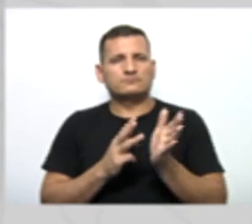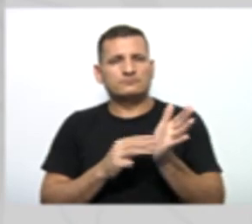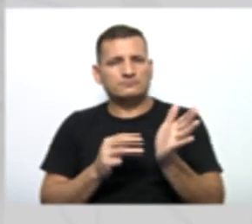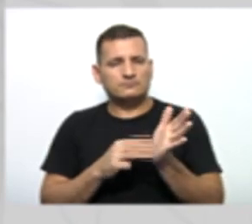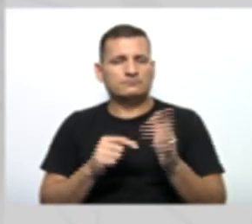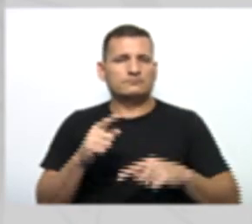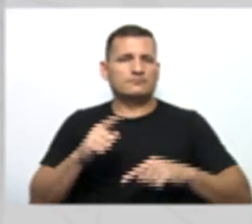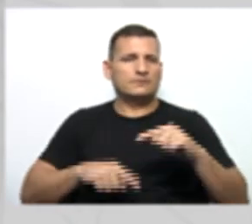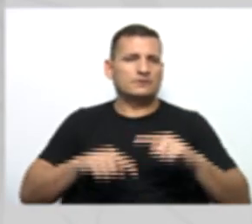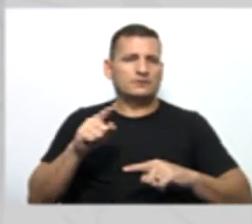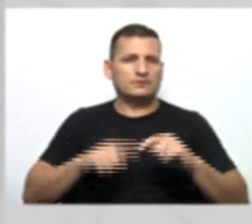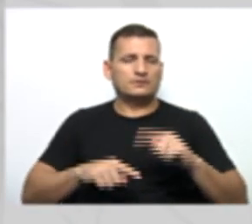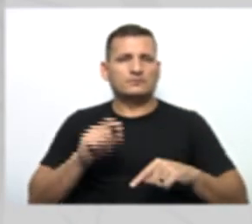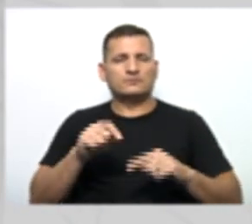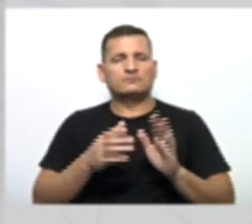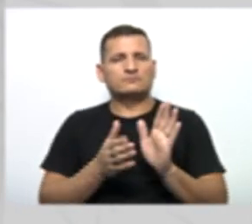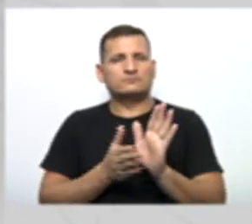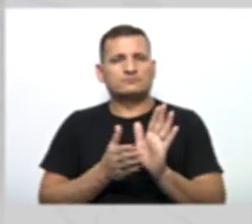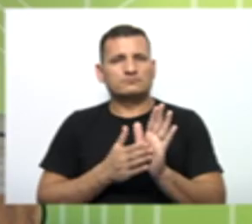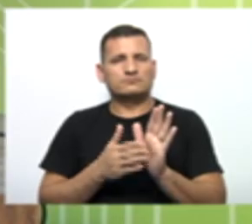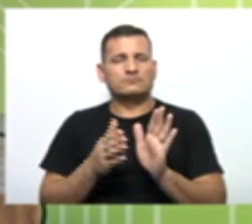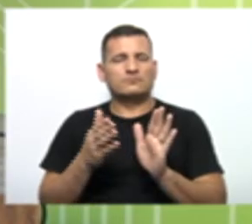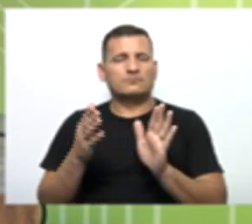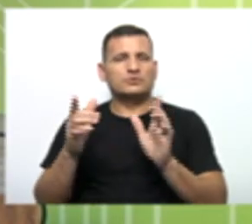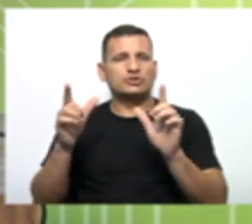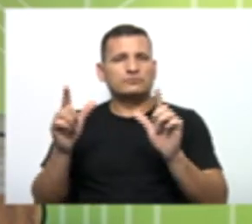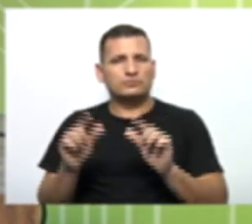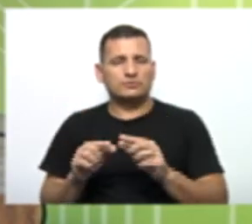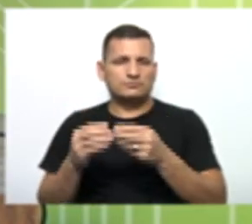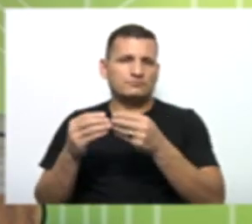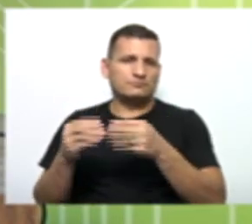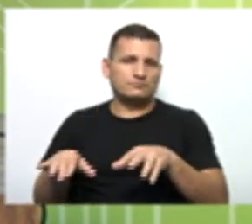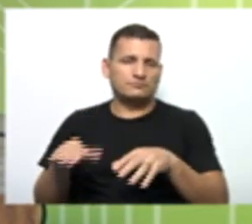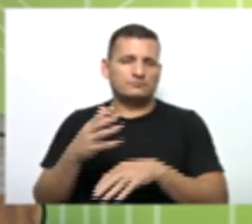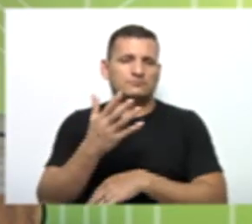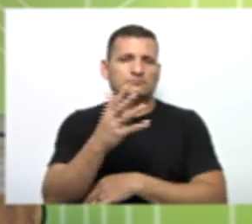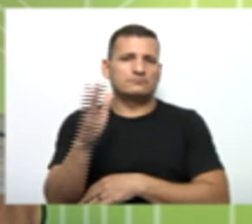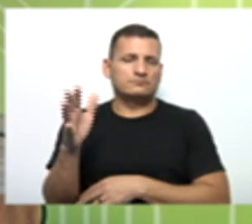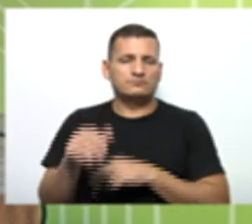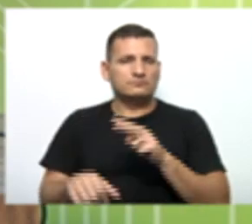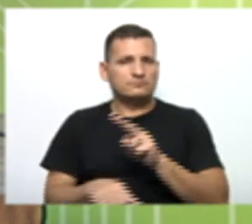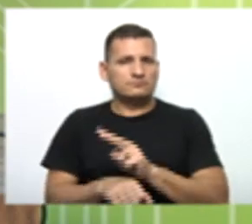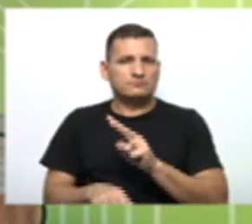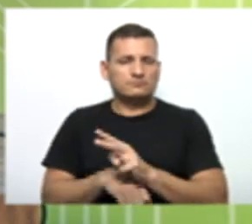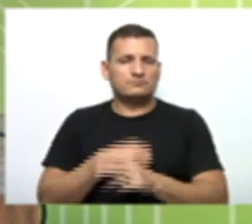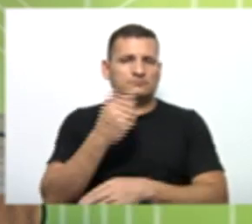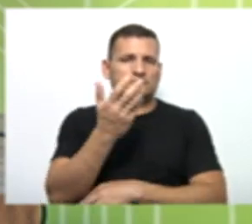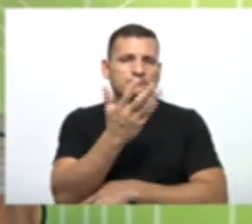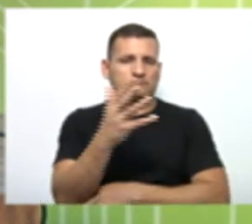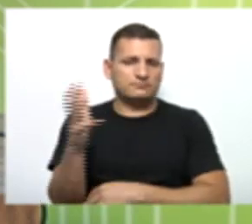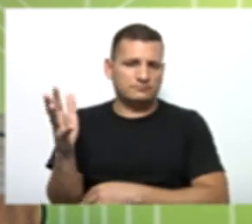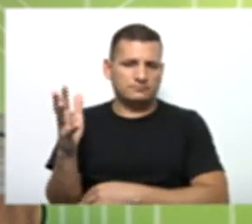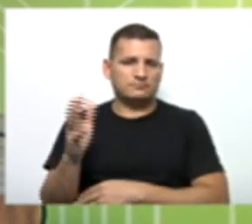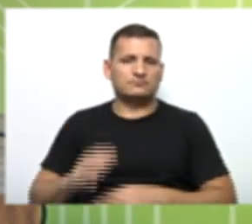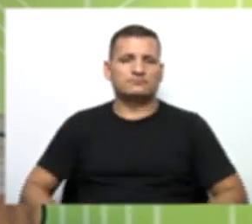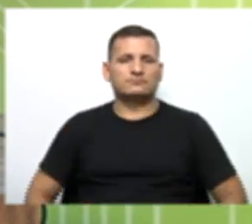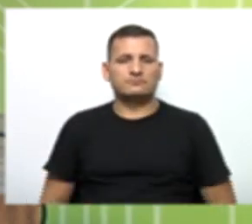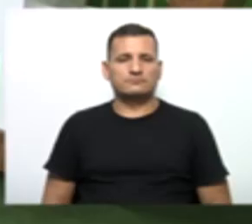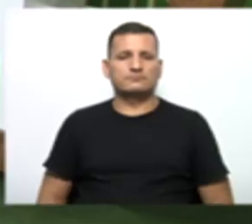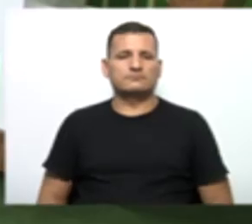que visam promover uma menor degradação do meio ambiente, que visam uma preservação do meio ambiente. Né, professor